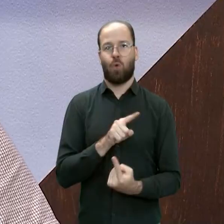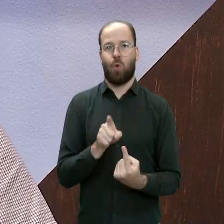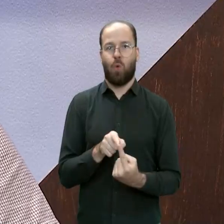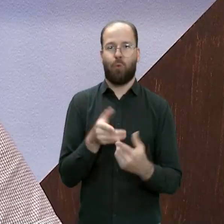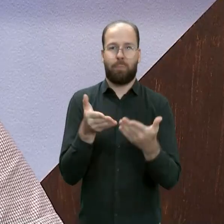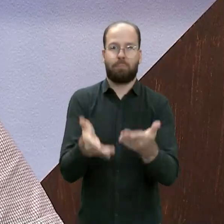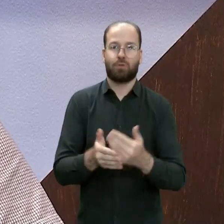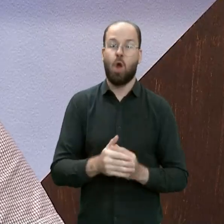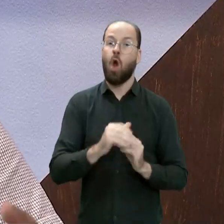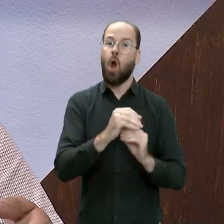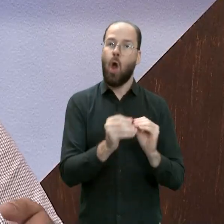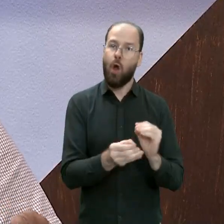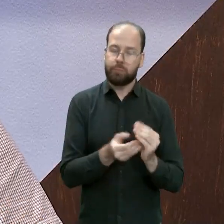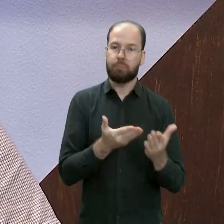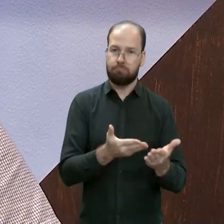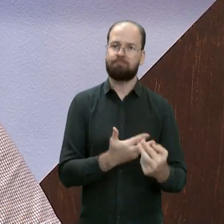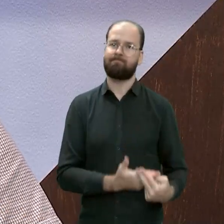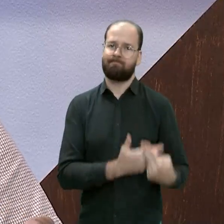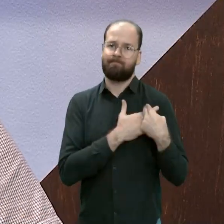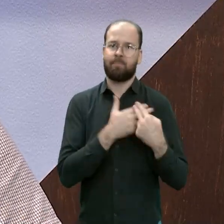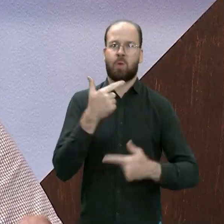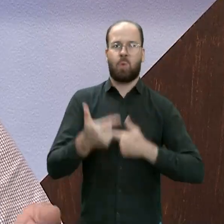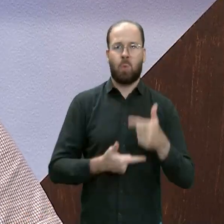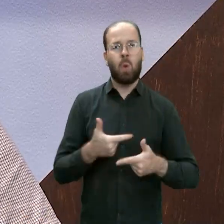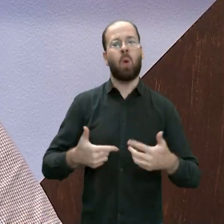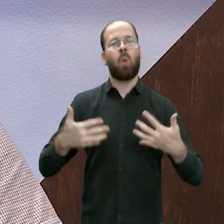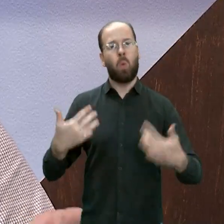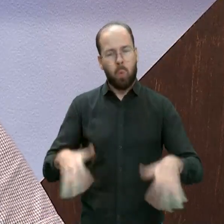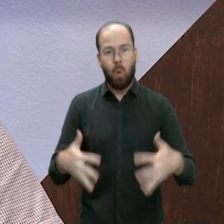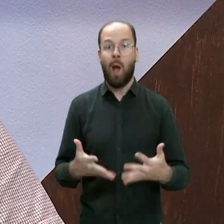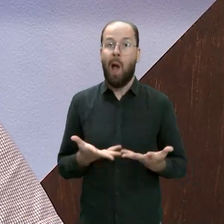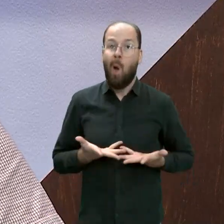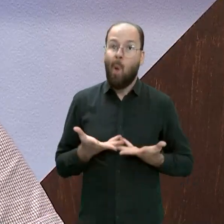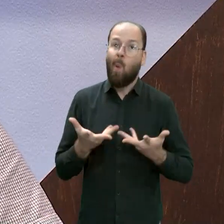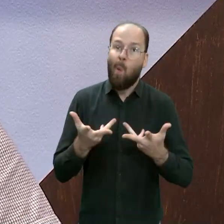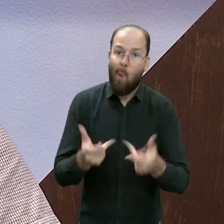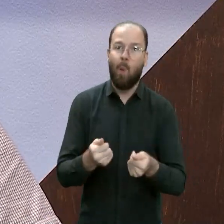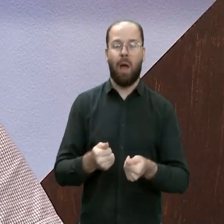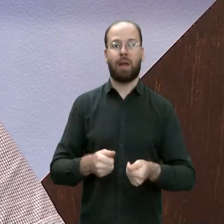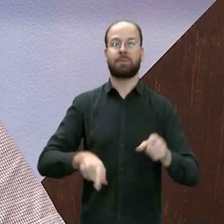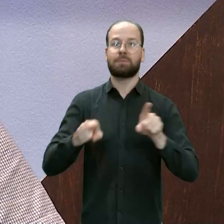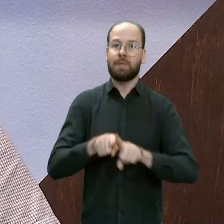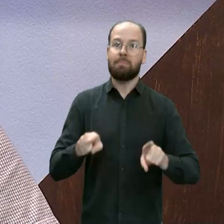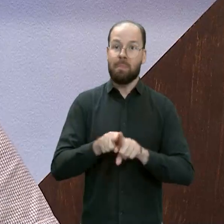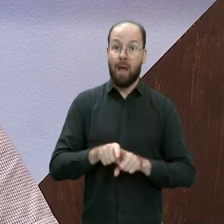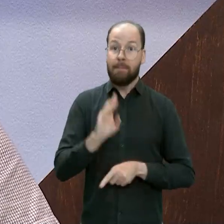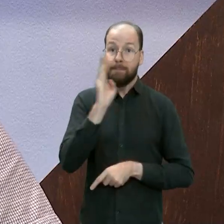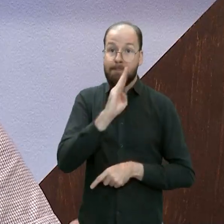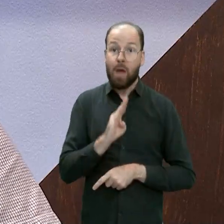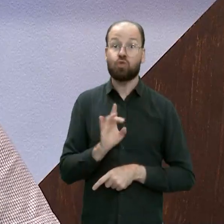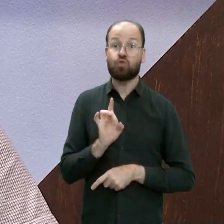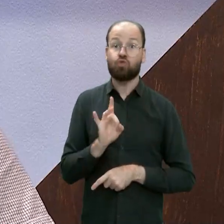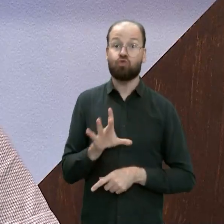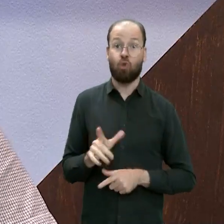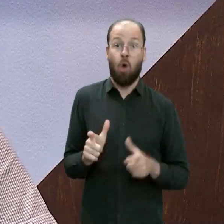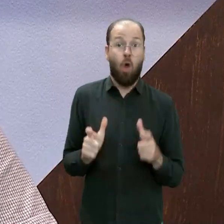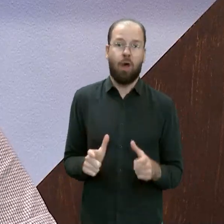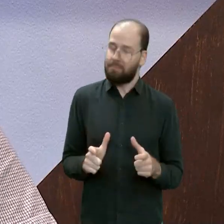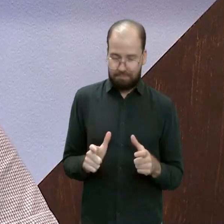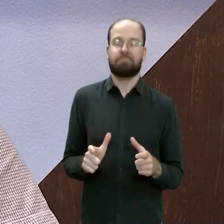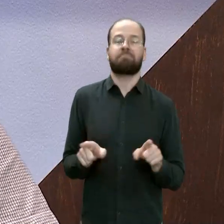da UFG, mostrando que fazemos aqui algo de qualidade na fronteira do conhecimento e expandindo o que a gente tem de